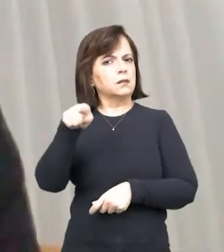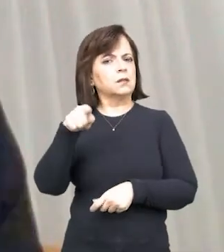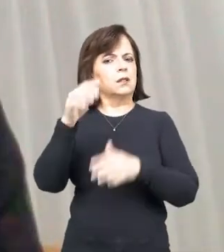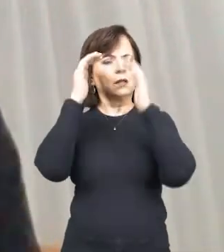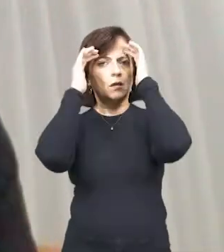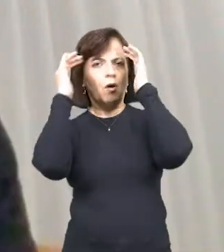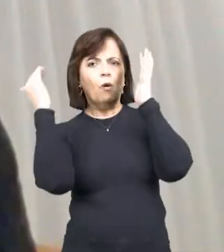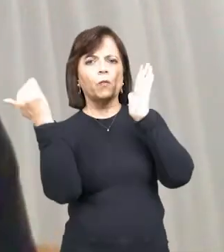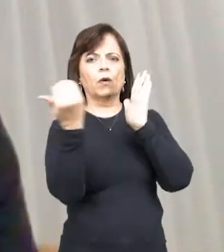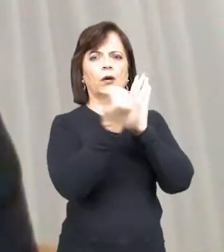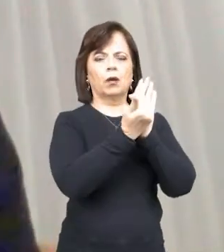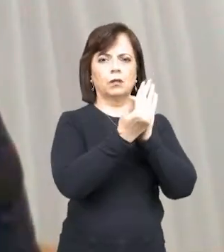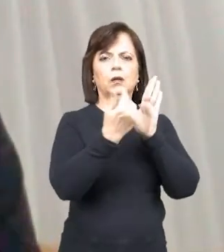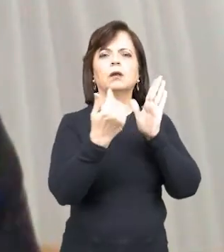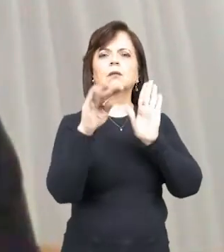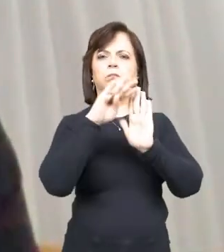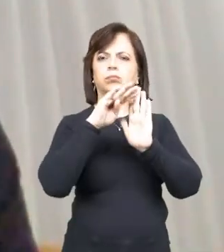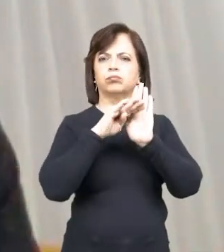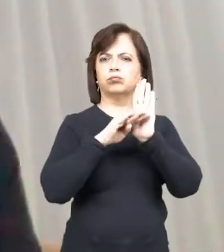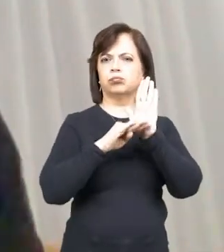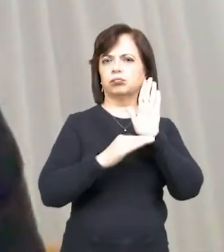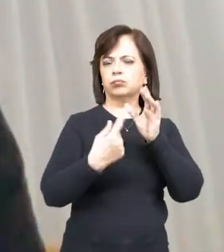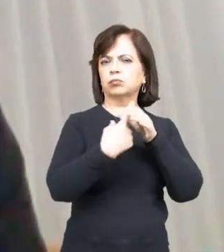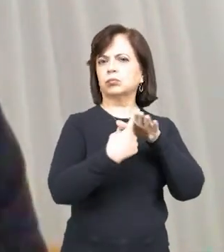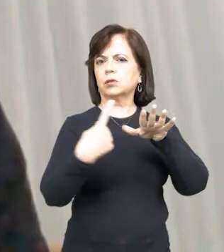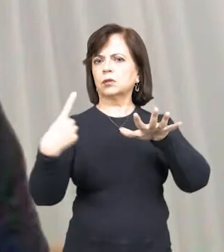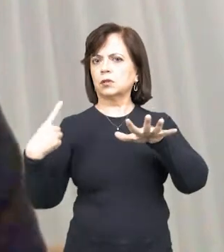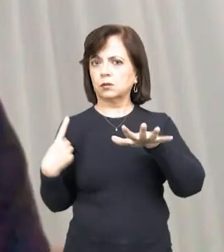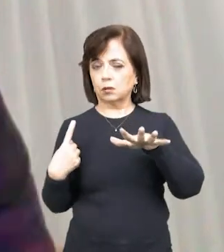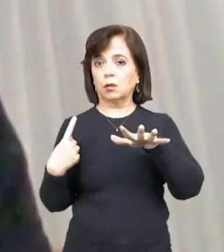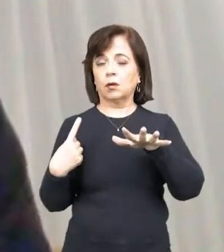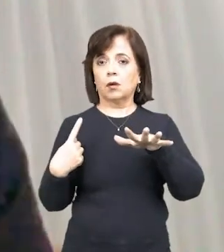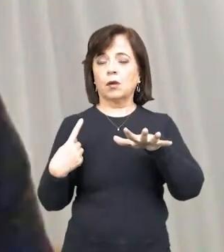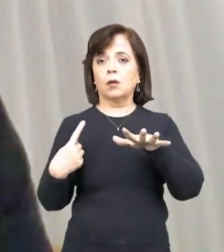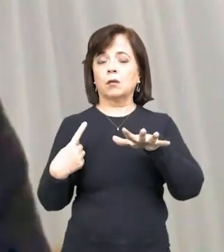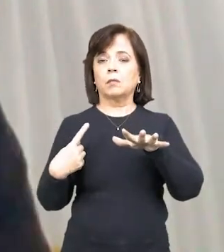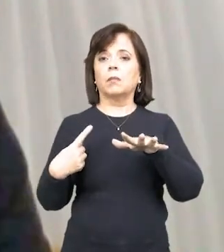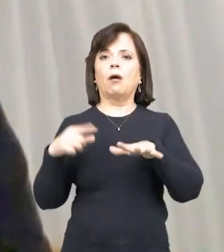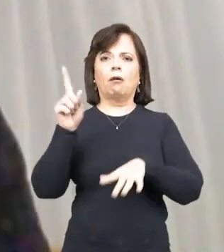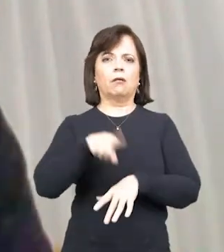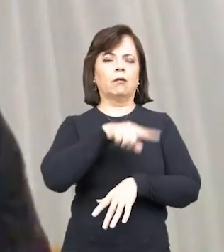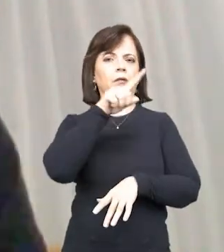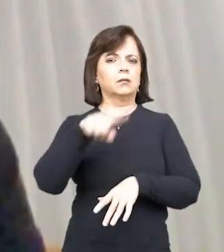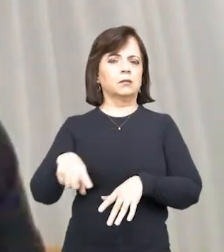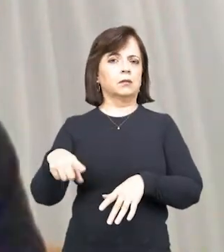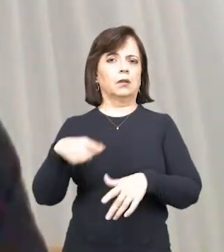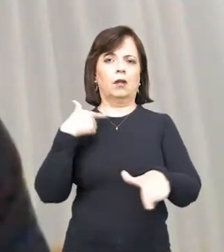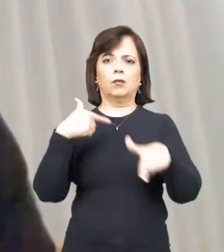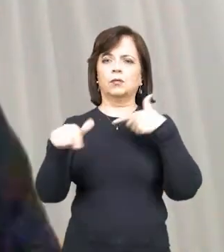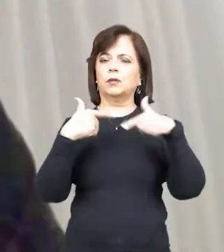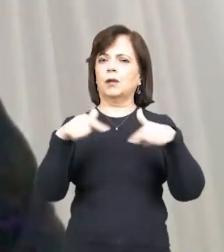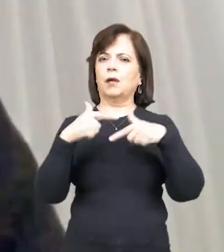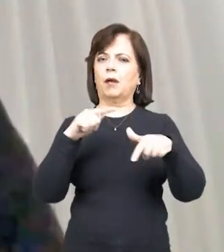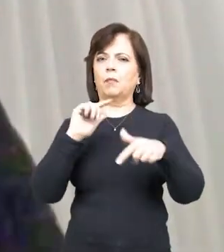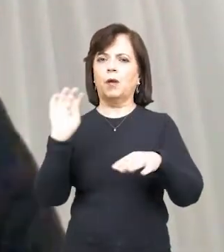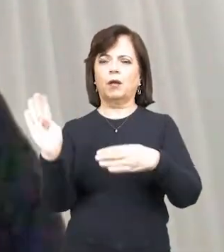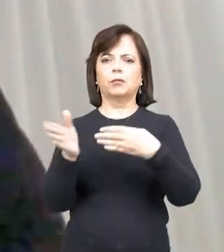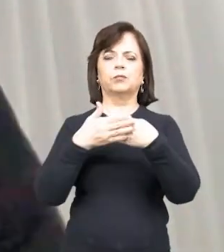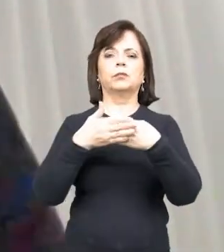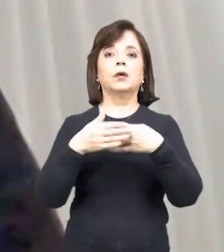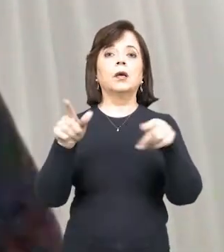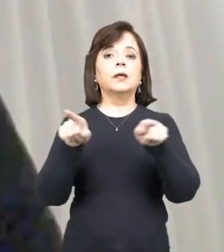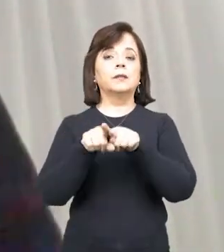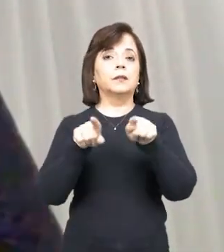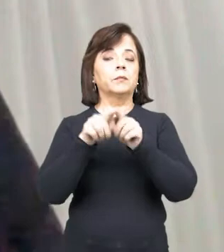um regime de distanciamento social que suspendesse atividades não essenciais e